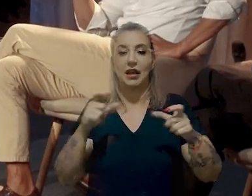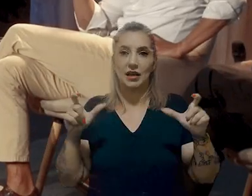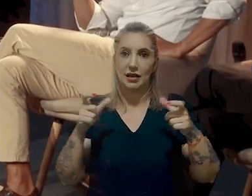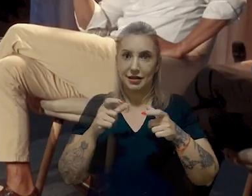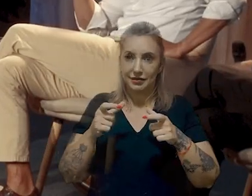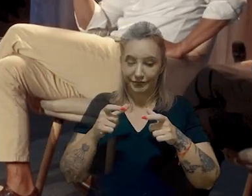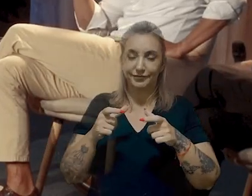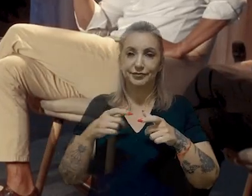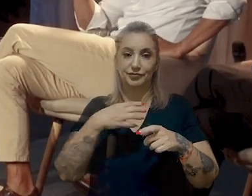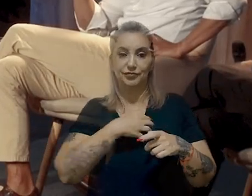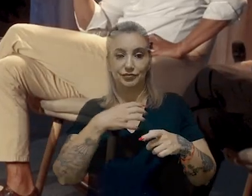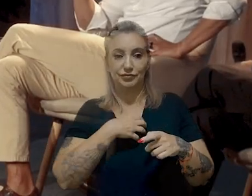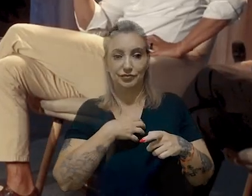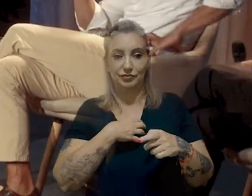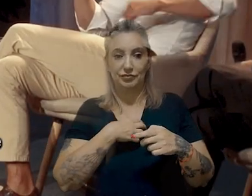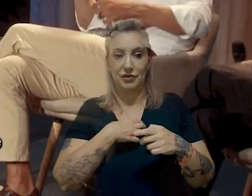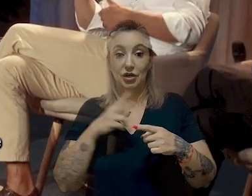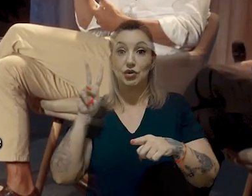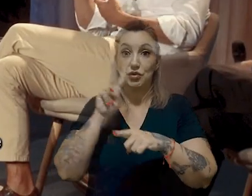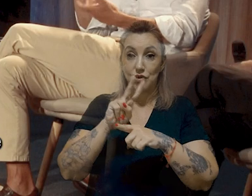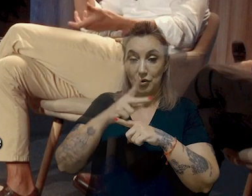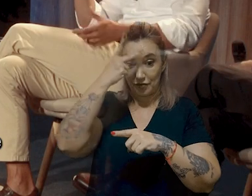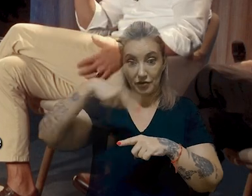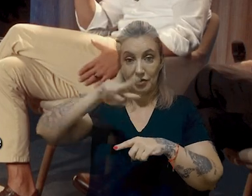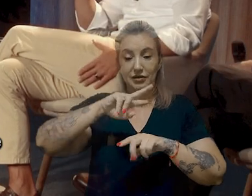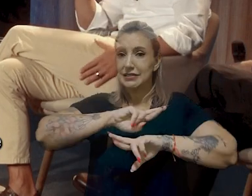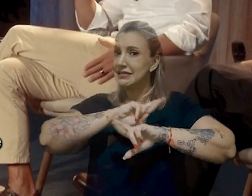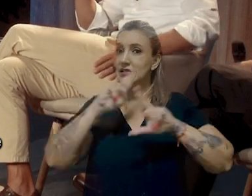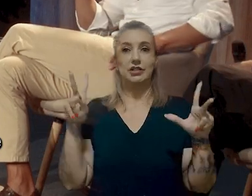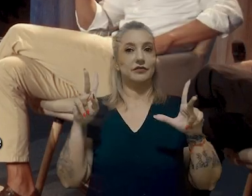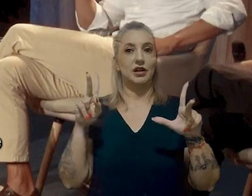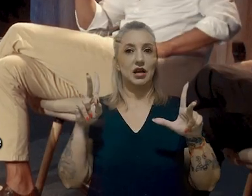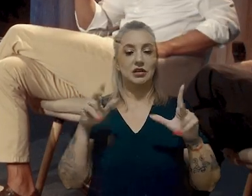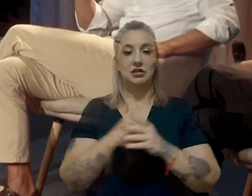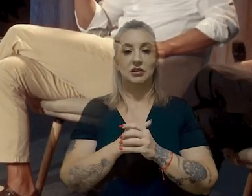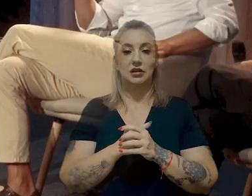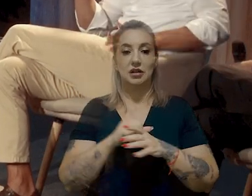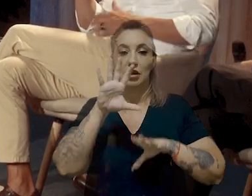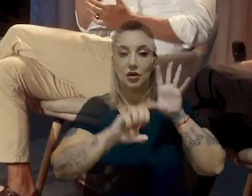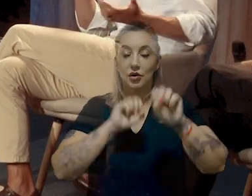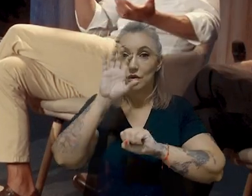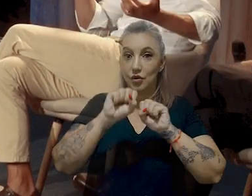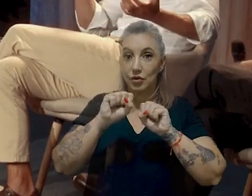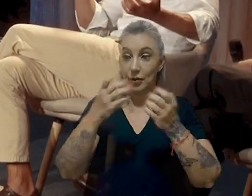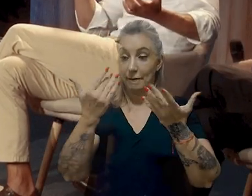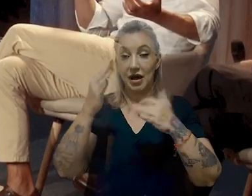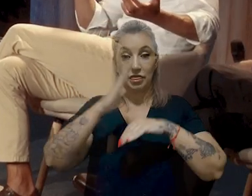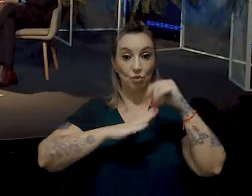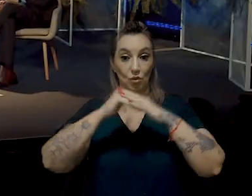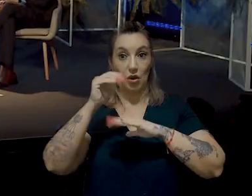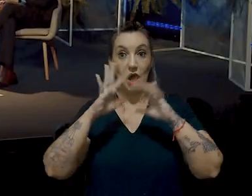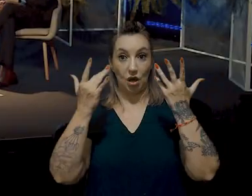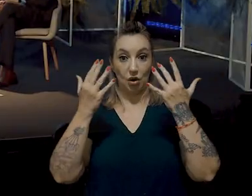cai o tipo de enfim de suporte que pessoas tem que ter completamente diferente a colheita Lan manual nós